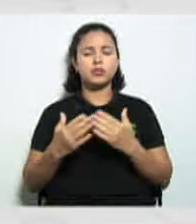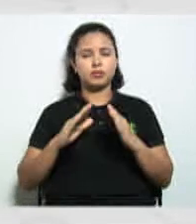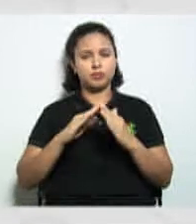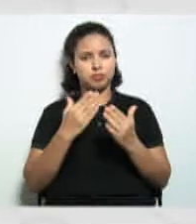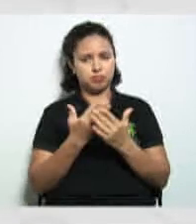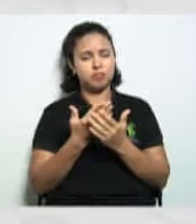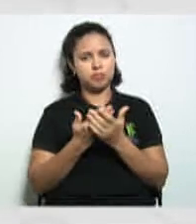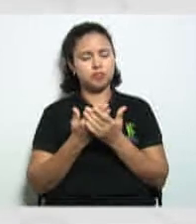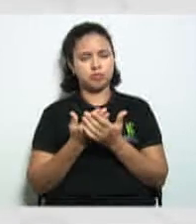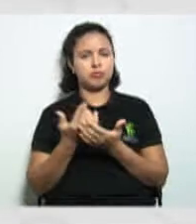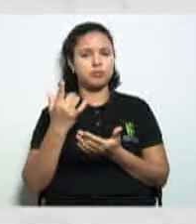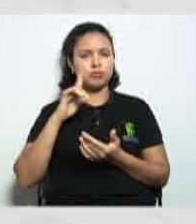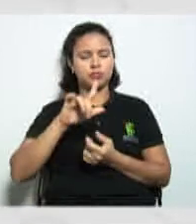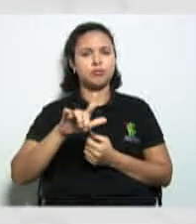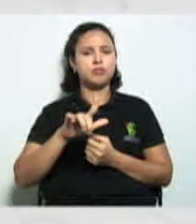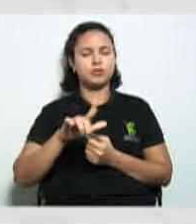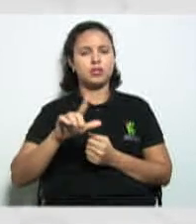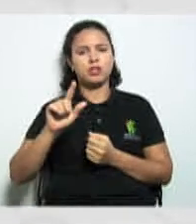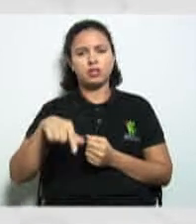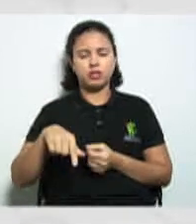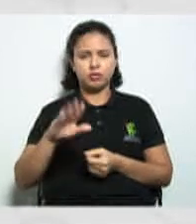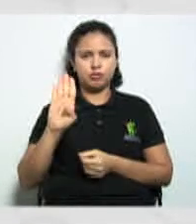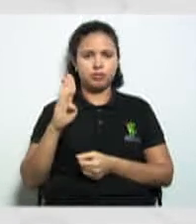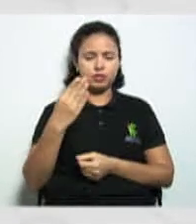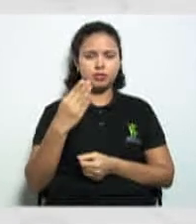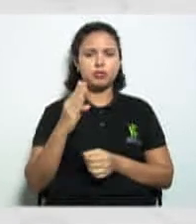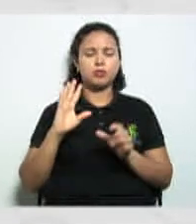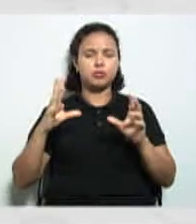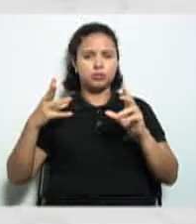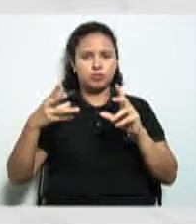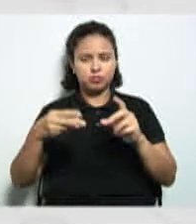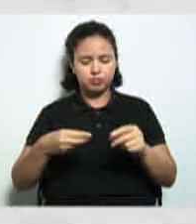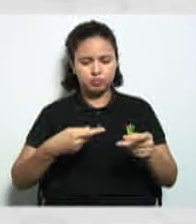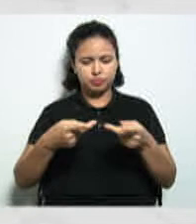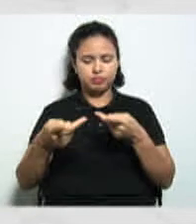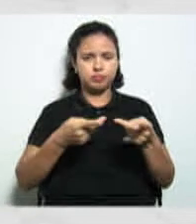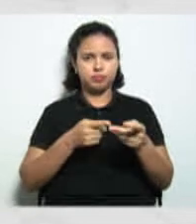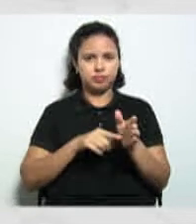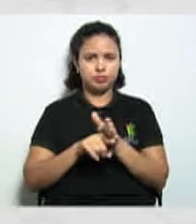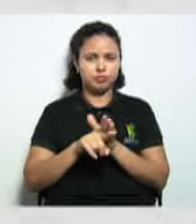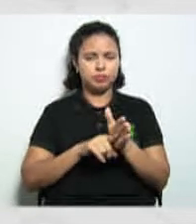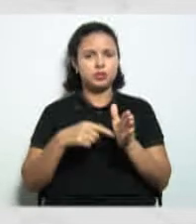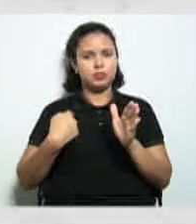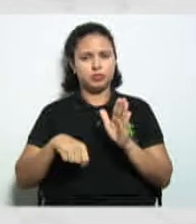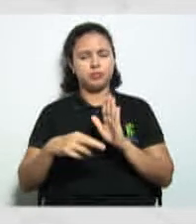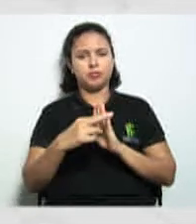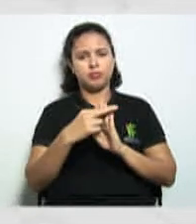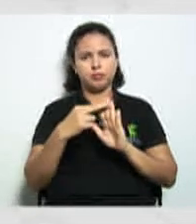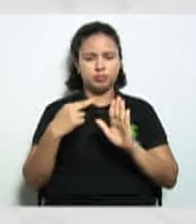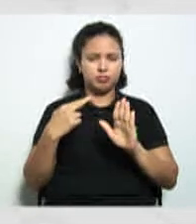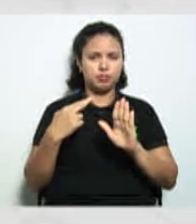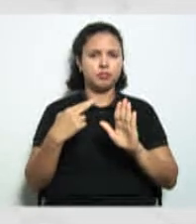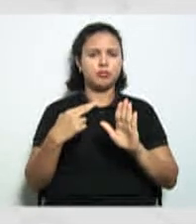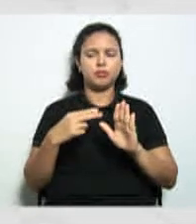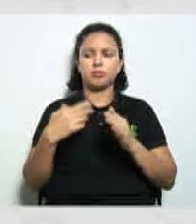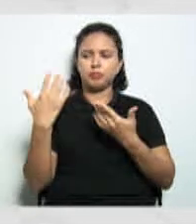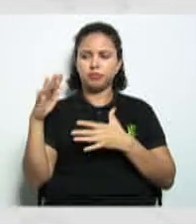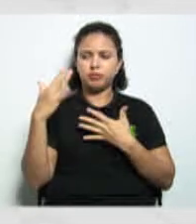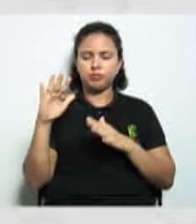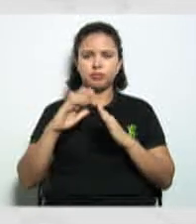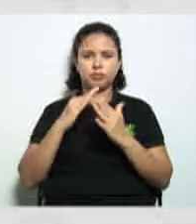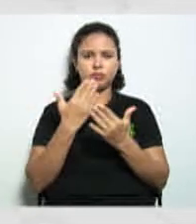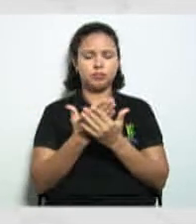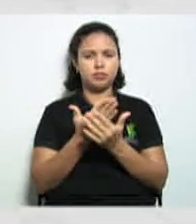afirmativa. Todo projeto de pesquisa tem que apresentar as referências. Parabéns aí os alunos da Escola Estadual de Ensino Fundamental e